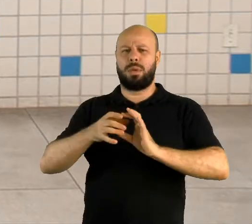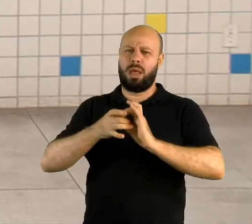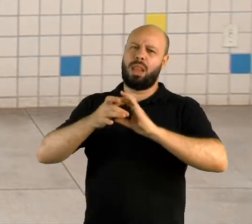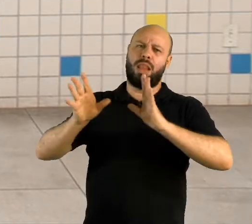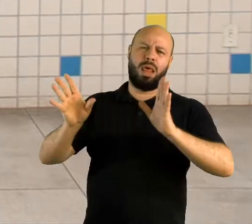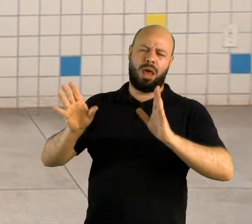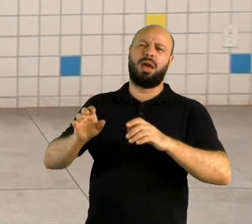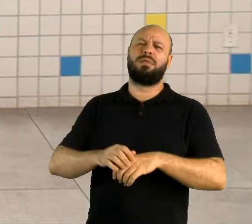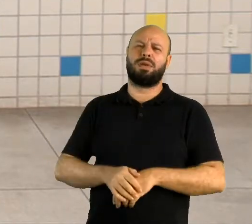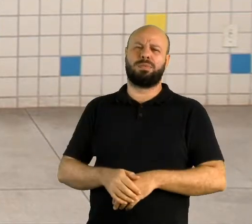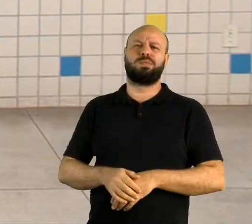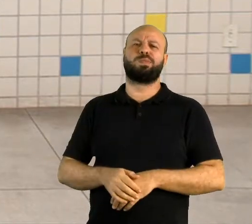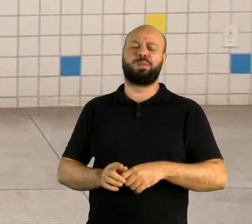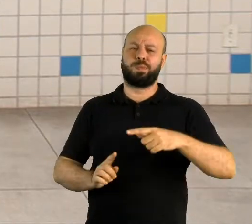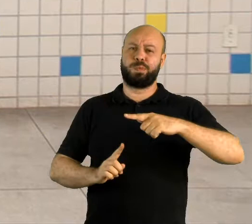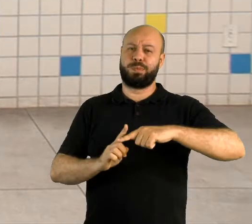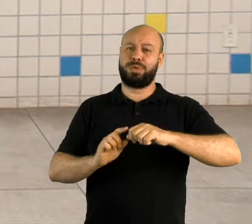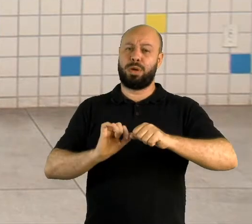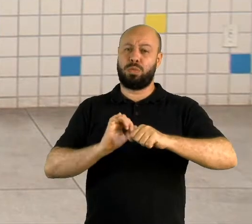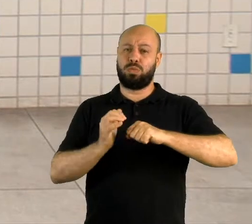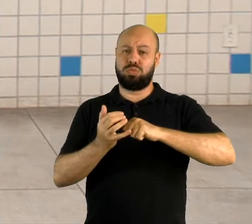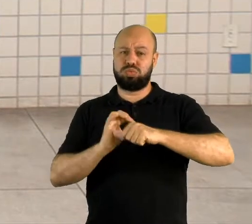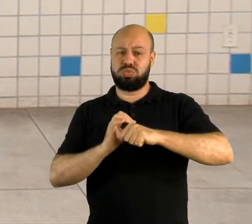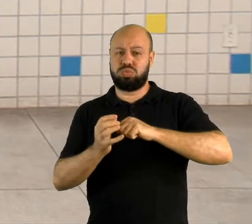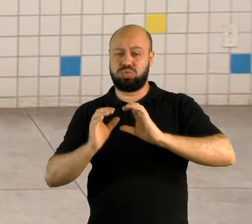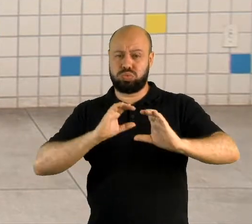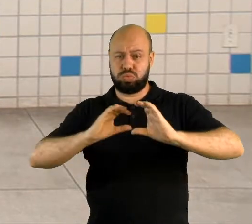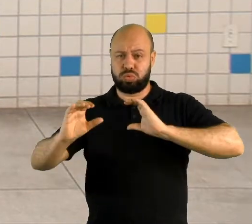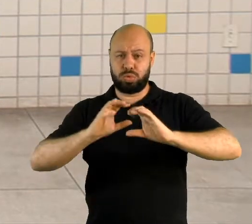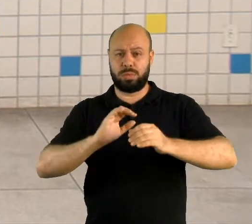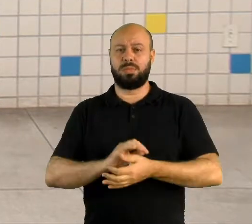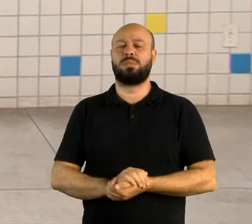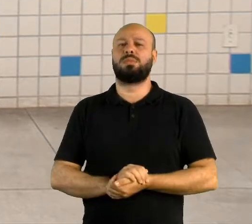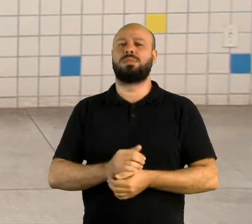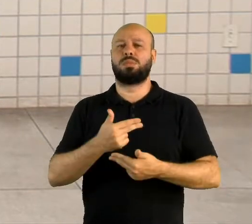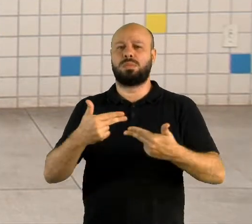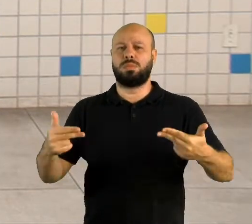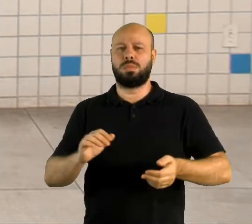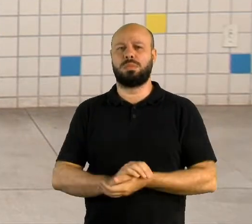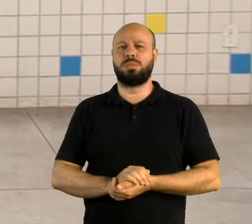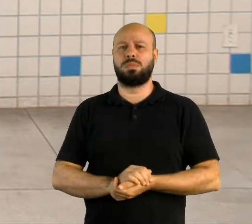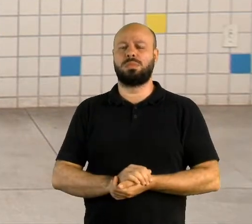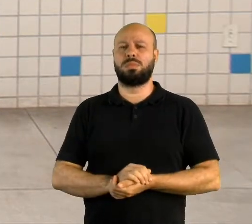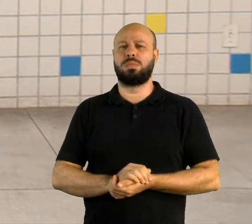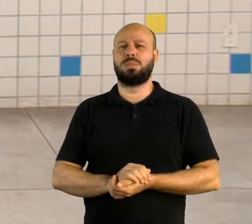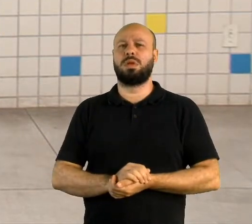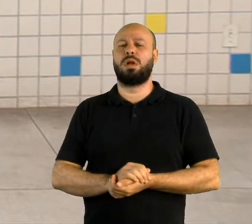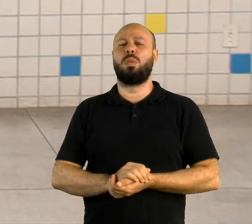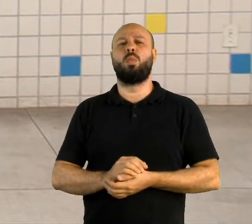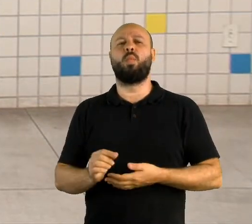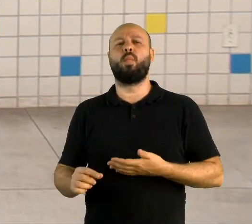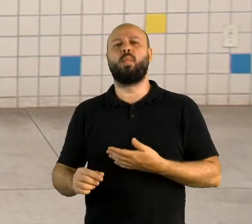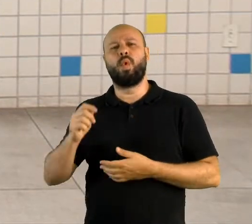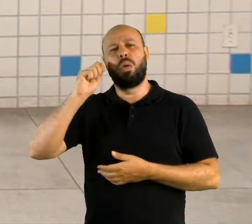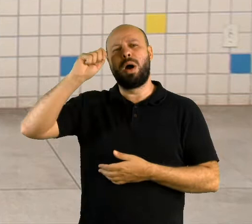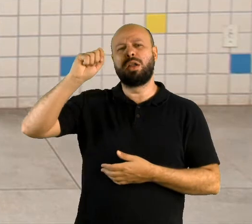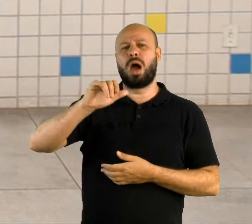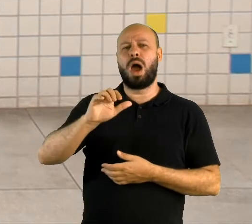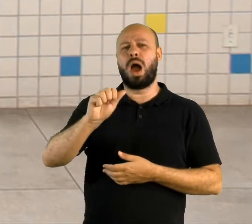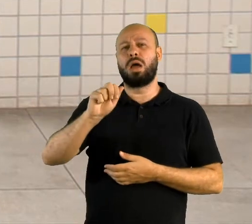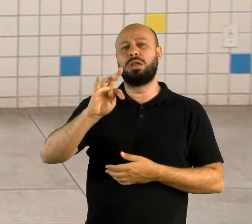tipos de canais de veículos de comunicação. Os autores chamados de articulistas